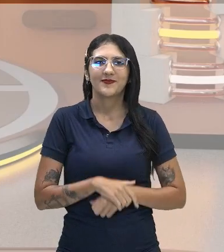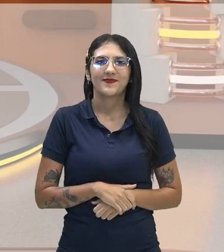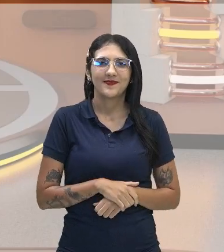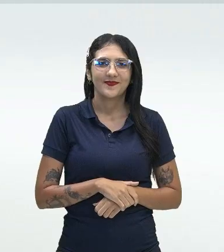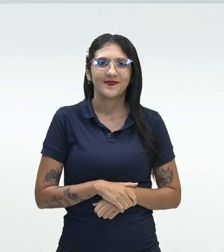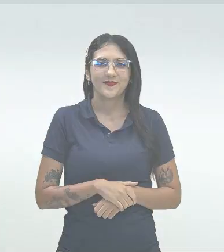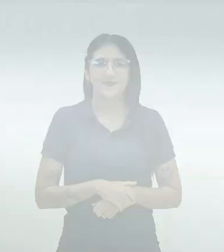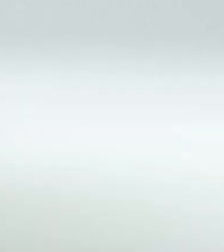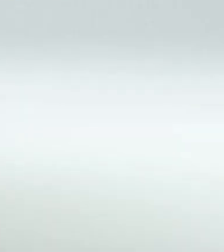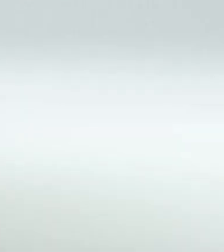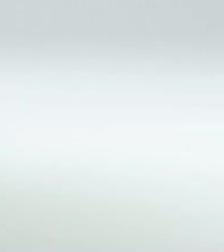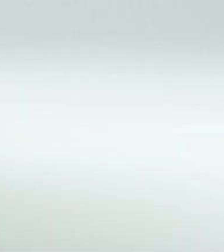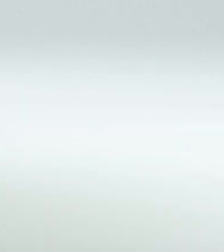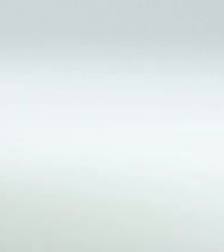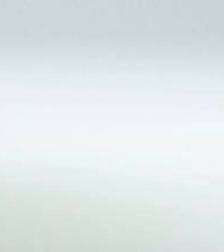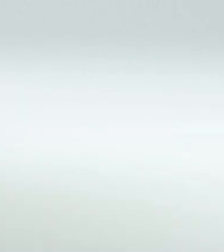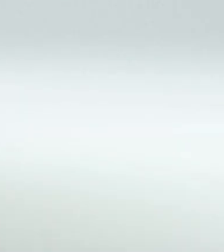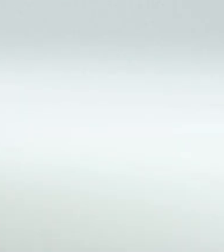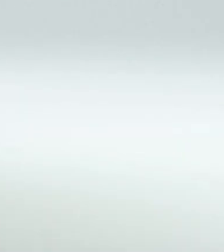estudo.